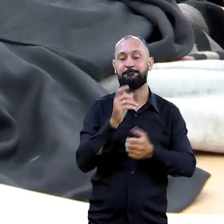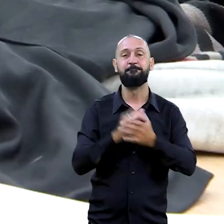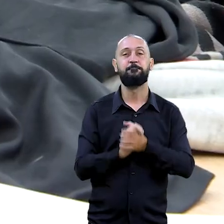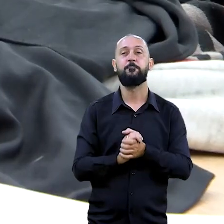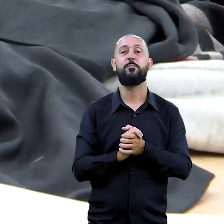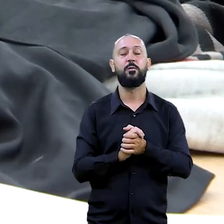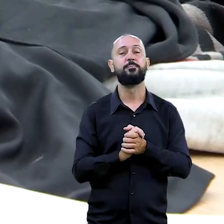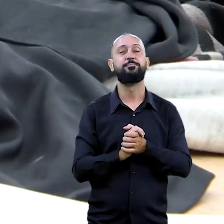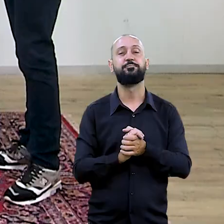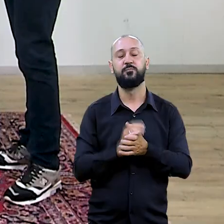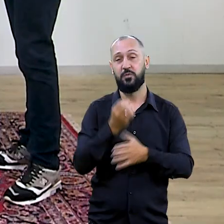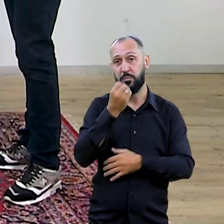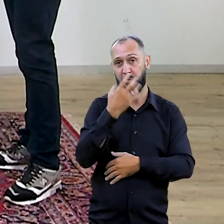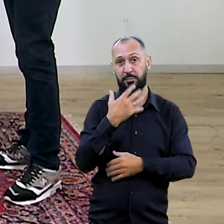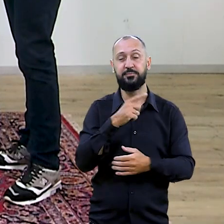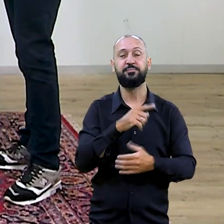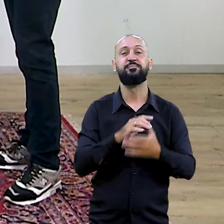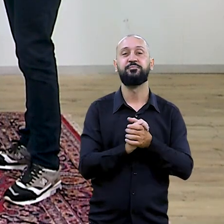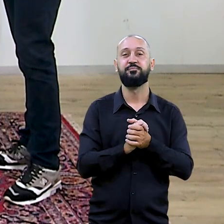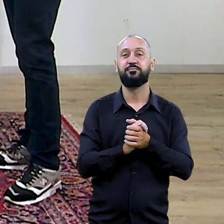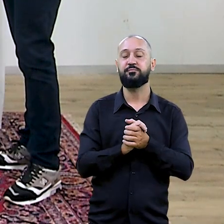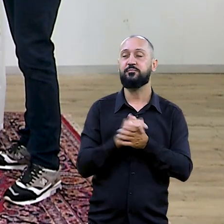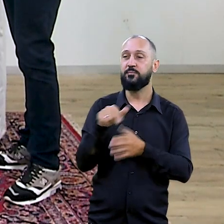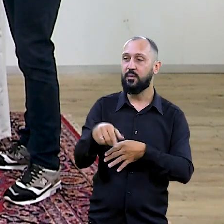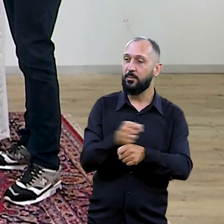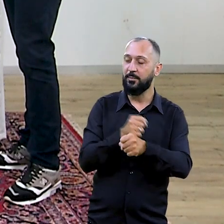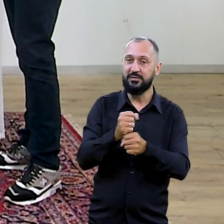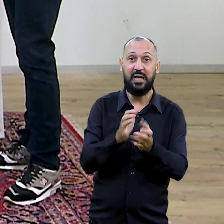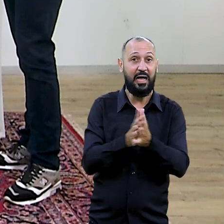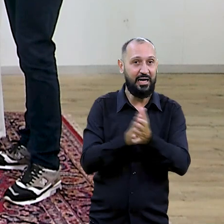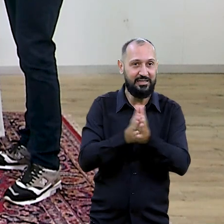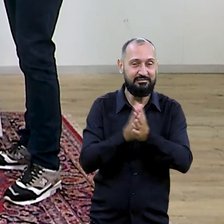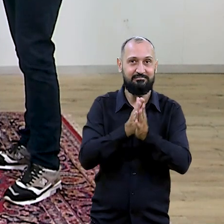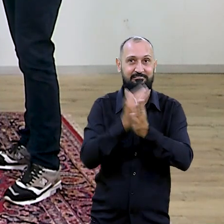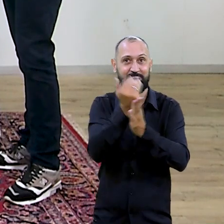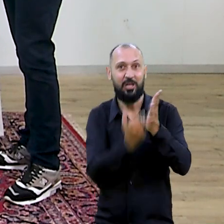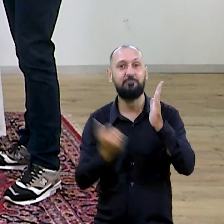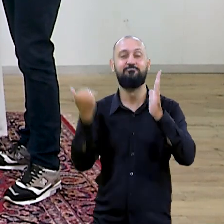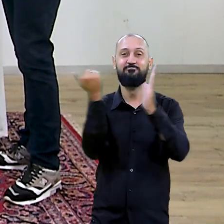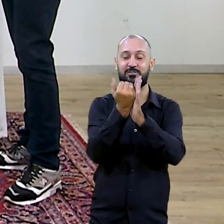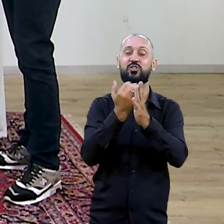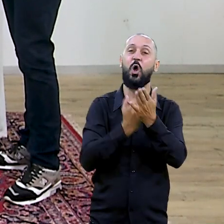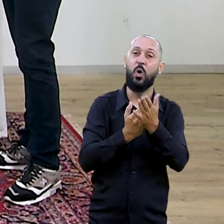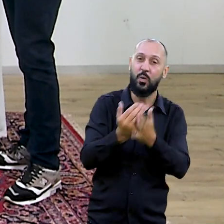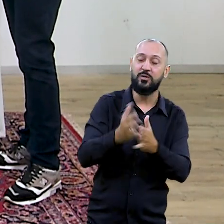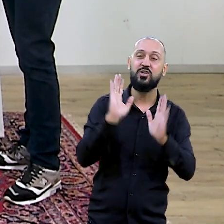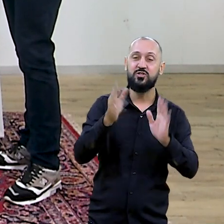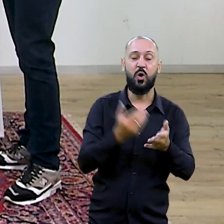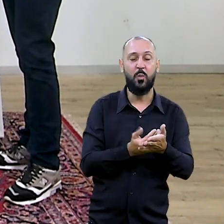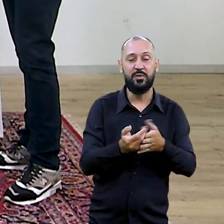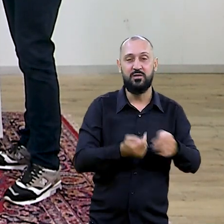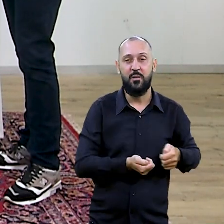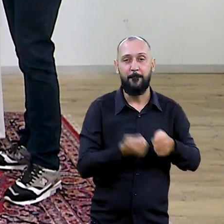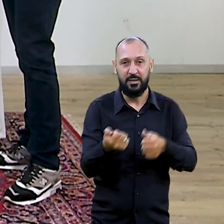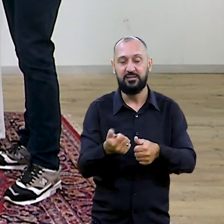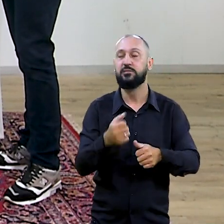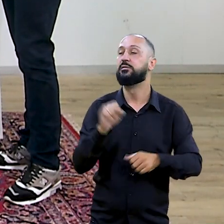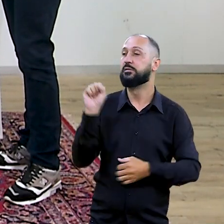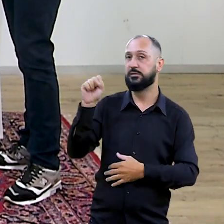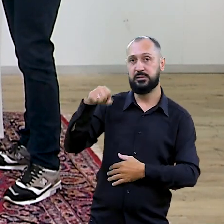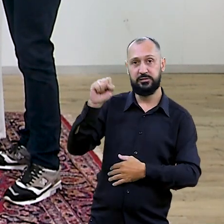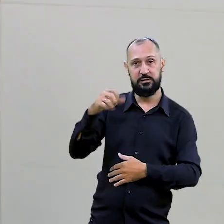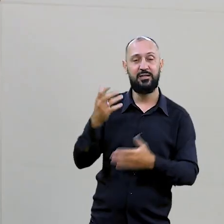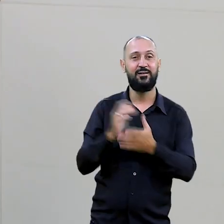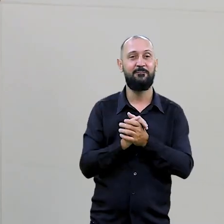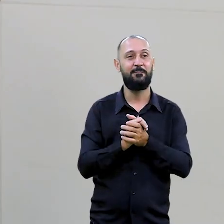Você vê aquelas pessoas que realmente dependem, né, daquele agasalho para passar o frio um pouco mais aquecido, né? Então foi muito bom, uma As